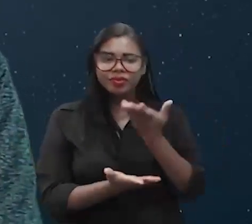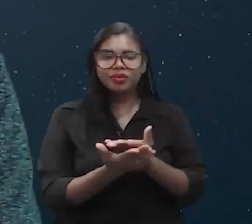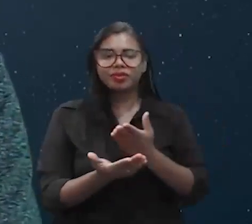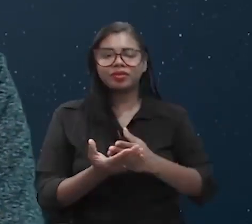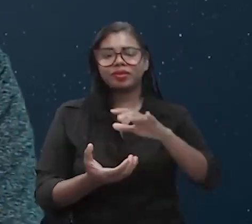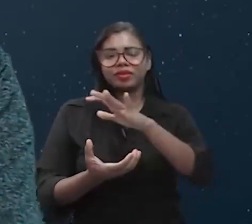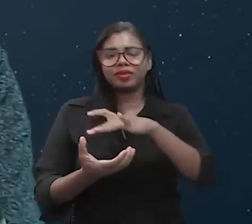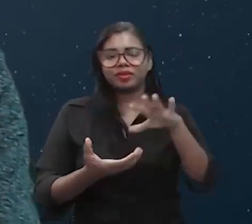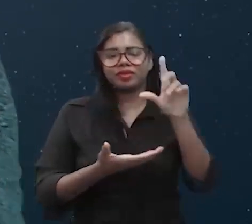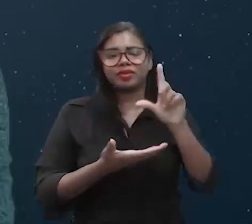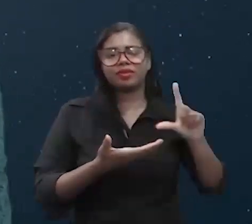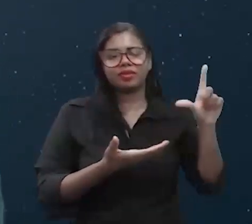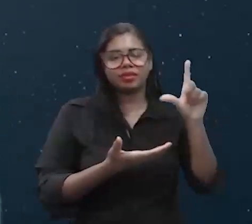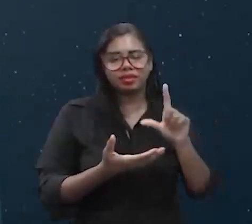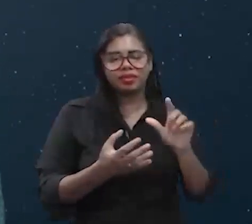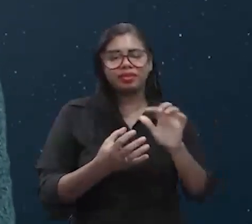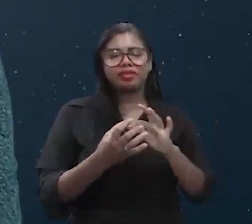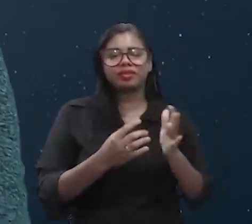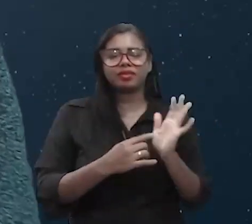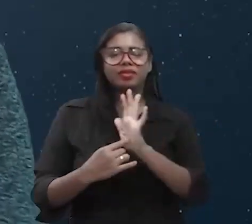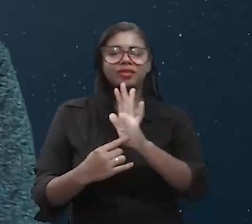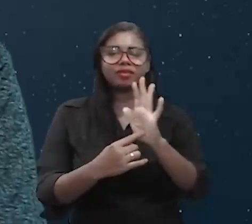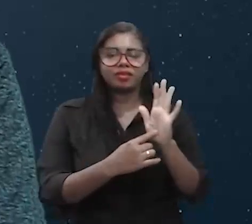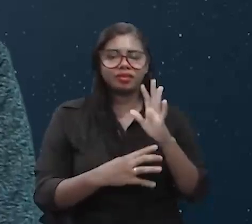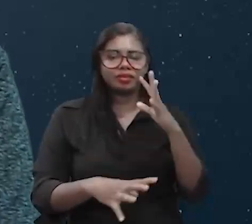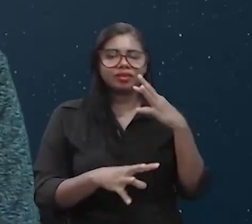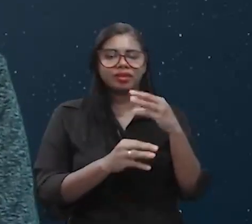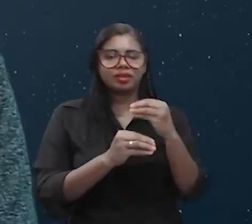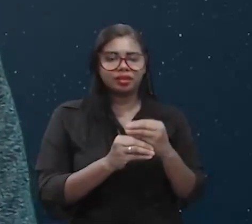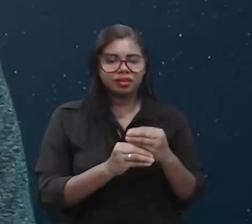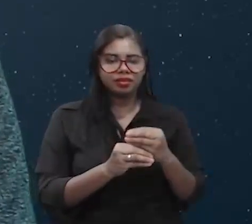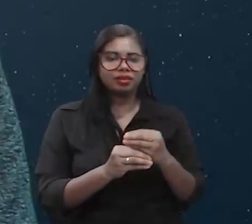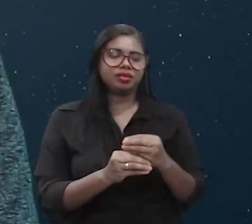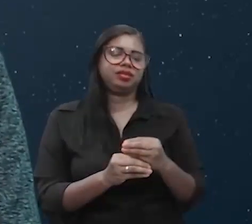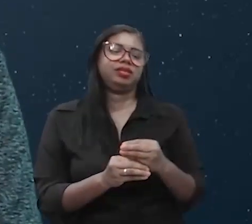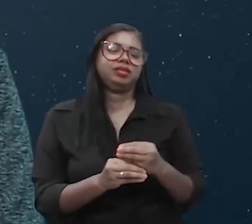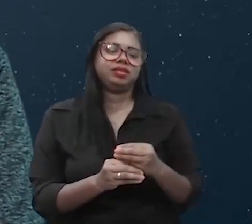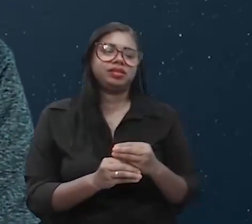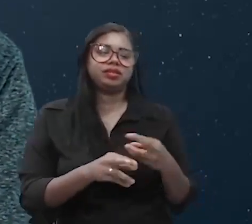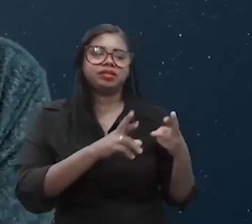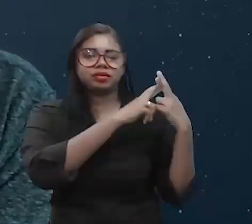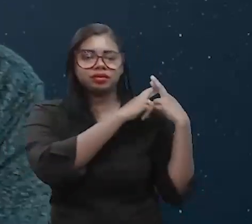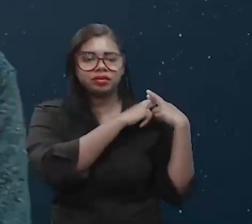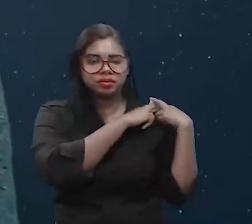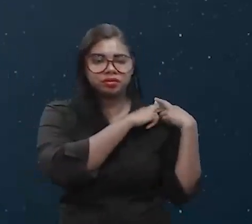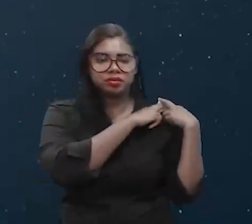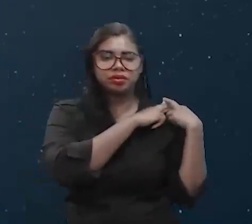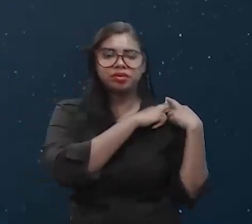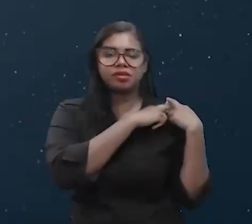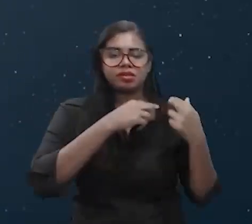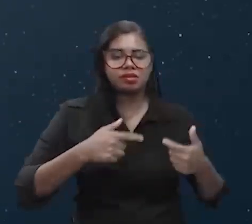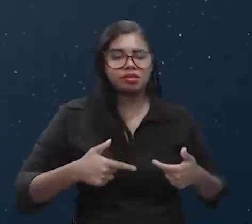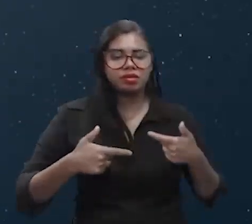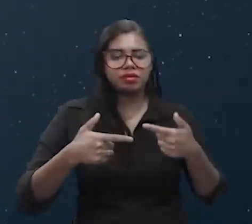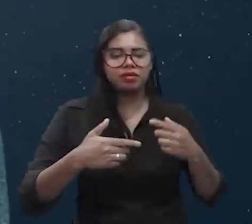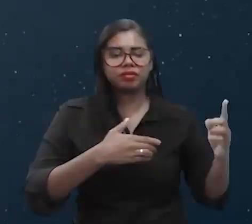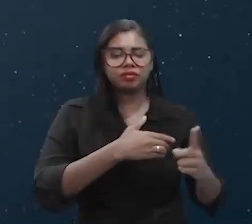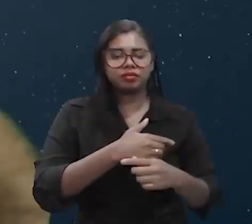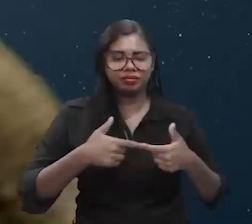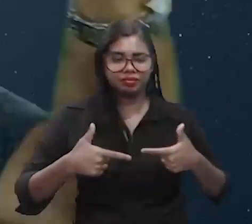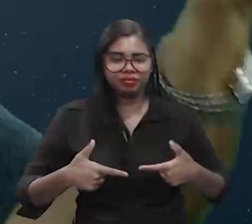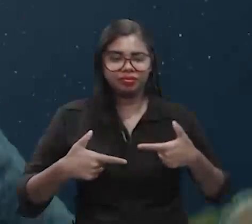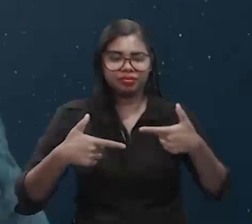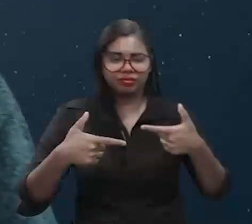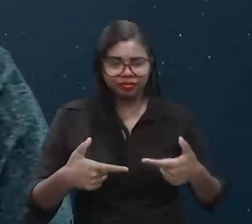Em 87, ele foi enviado, então, como correspondente de guerra lá para Canudos, no interior da Bahia, e esses artigos, como eu já disse, foi